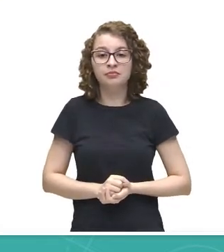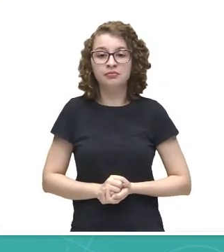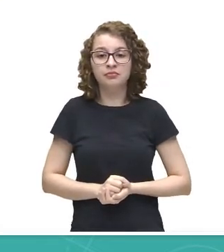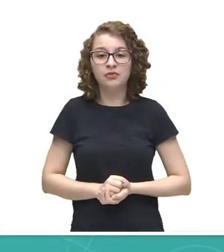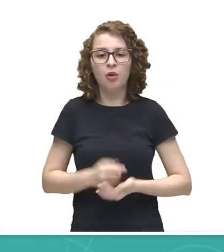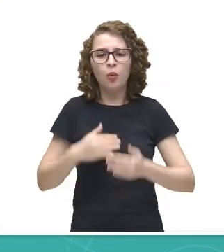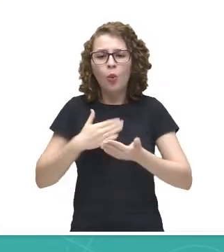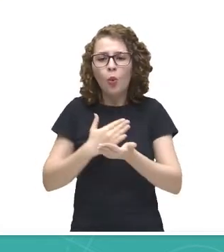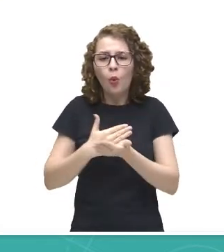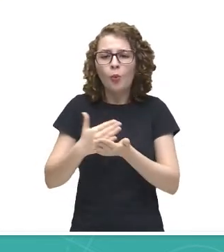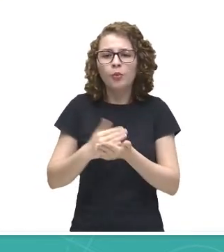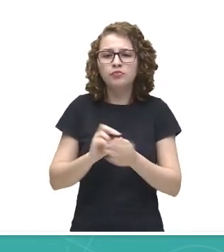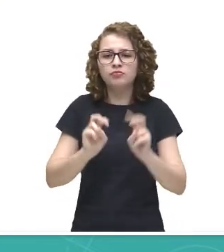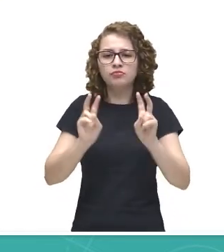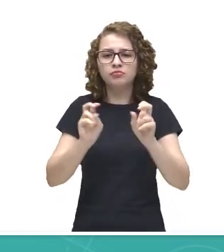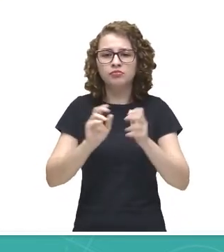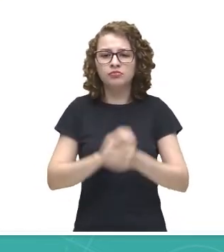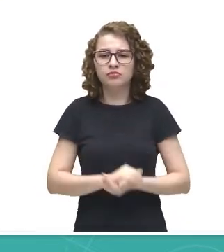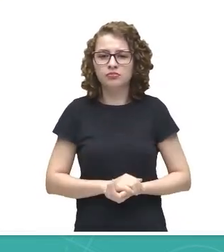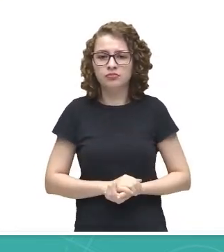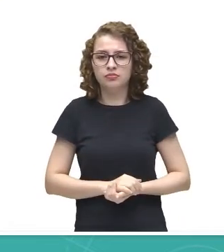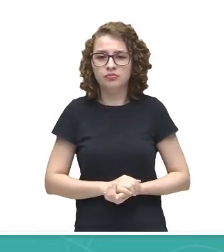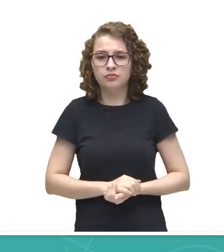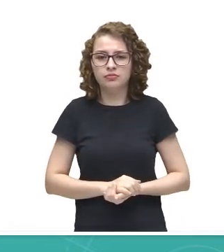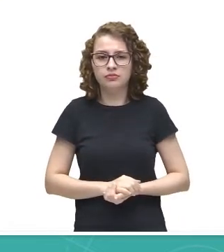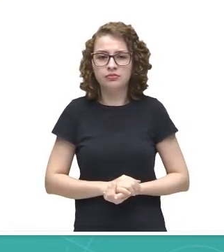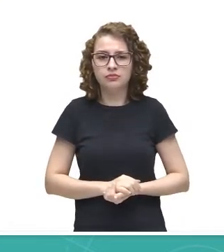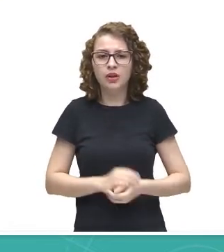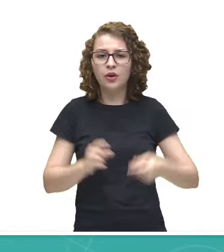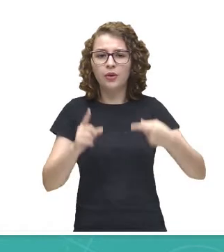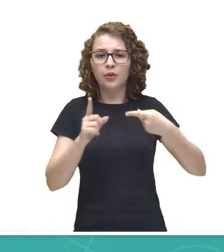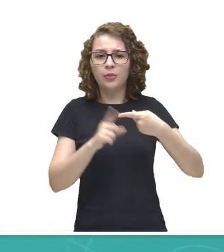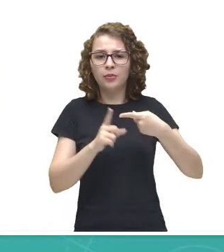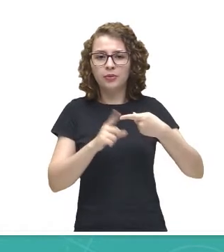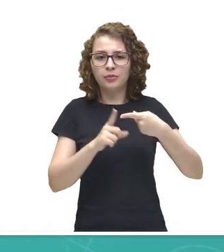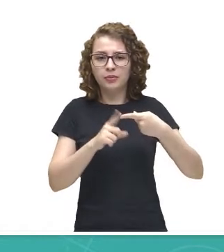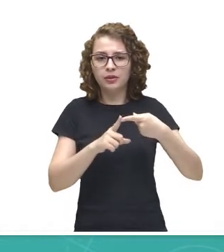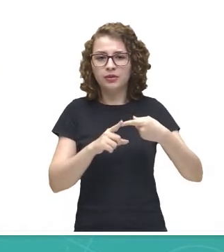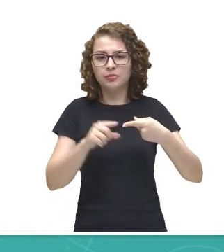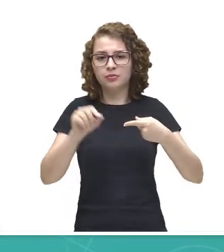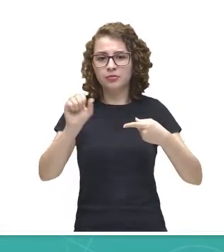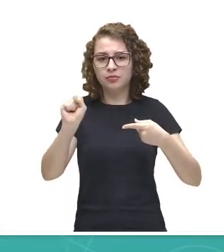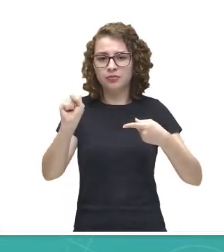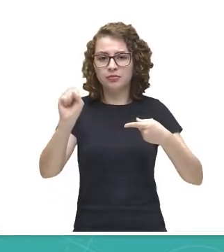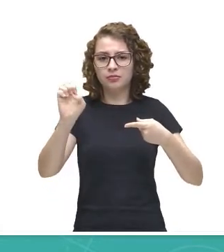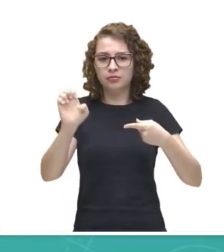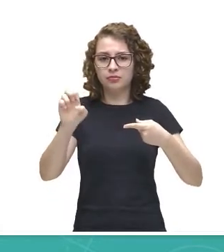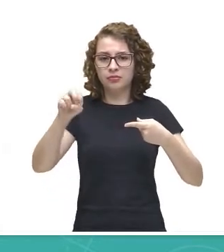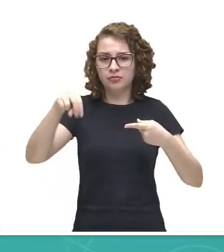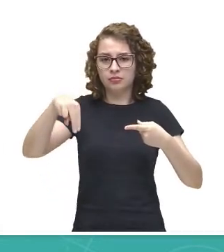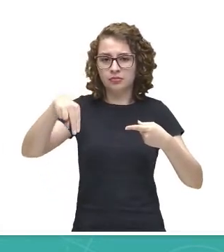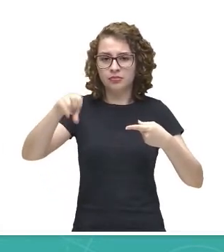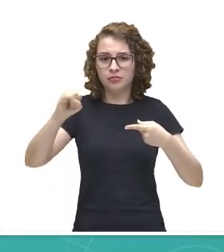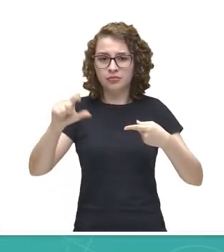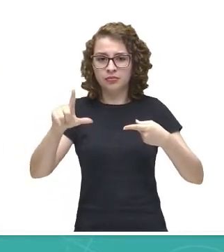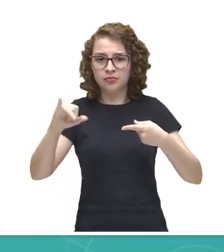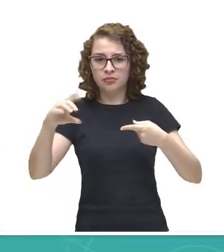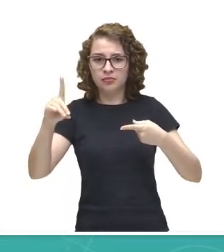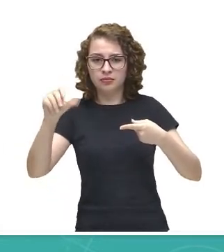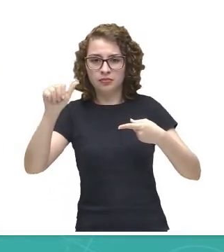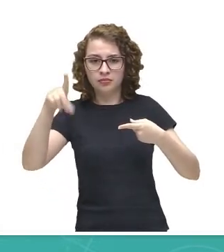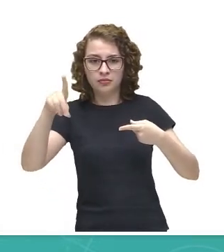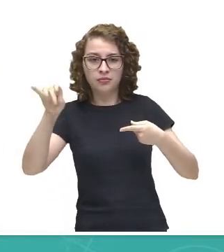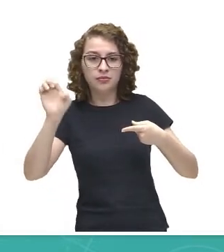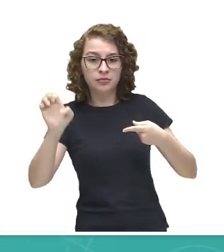começar falando sobre o envelhecimento com senilidade. Vamos lá? Então, como eu falei para vocês, o envelhecimento